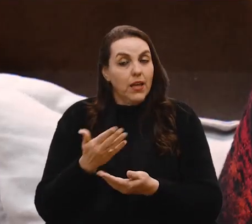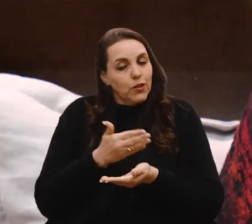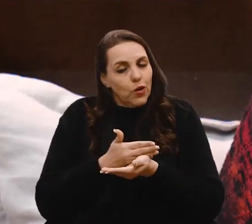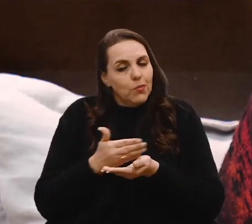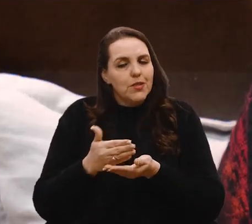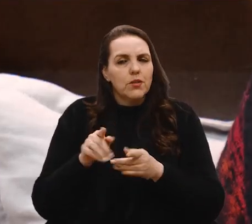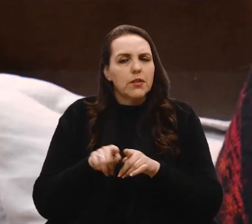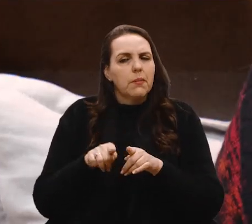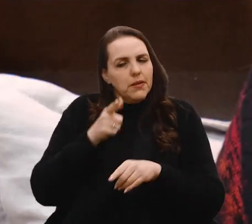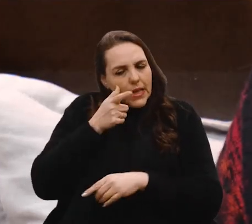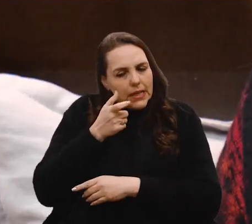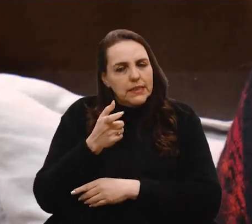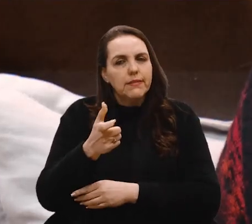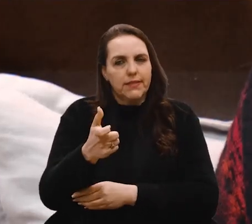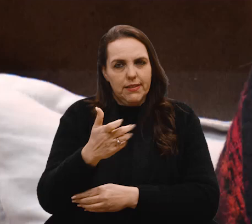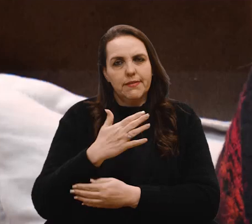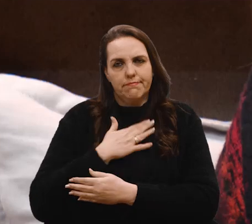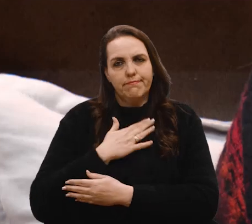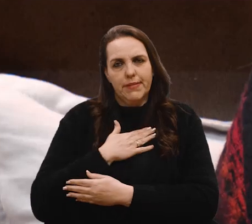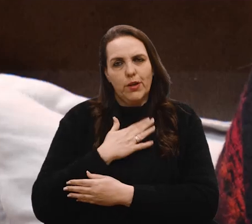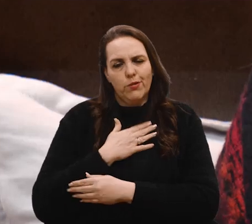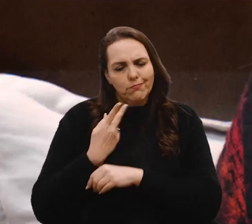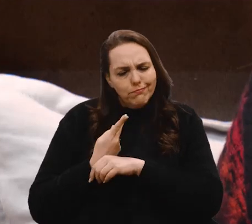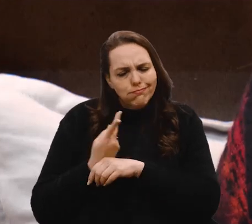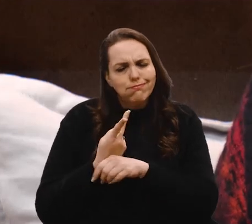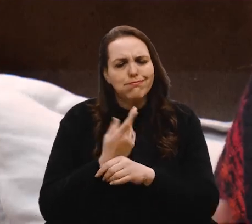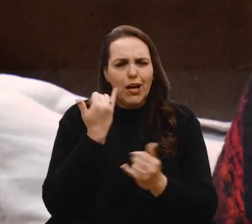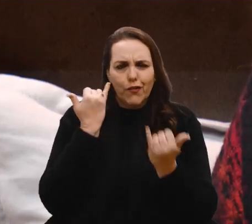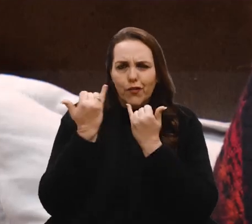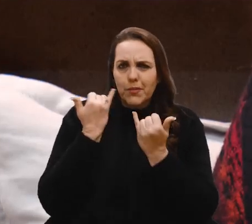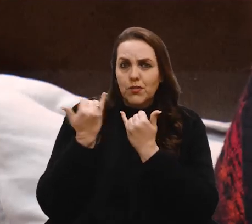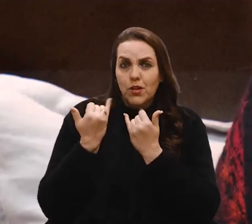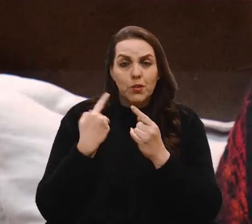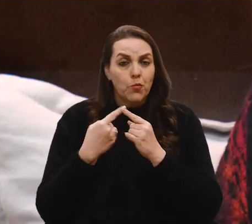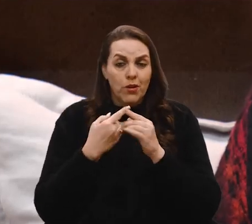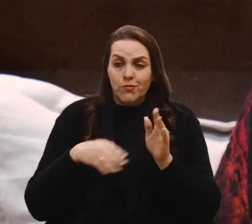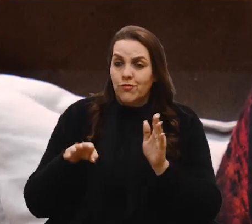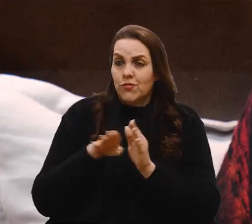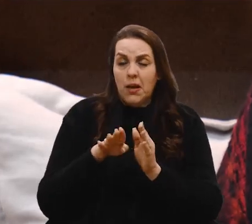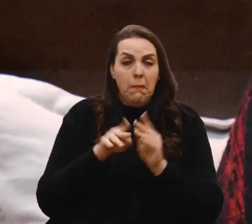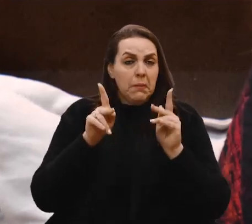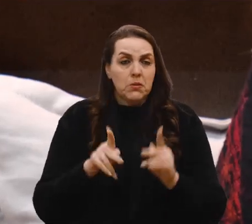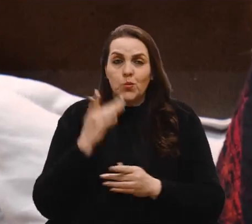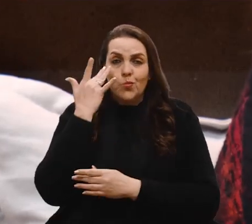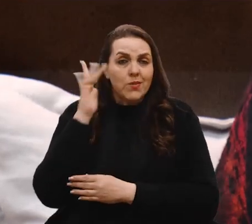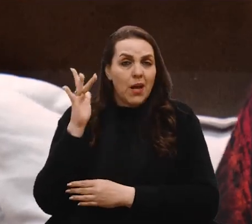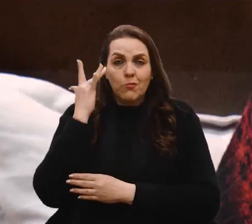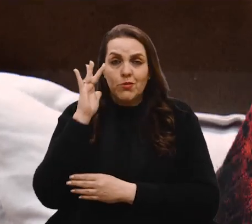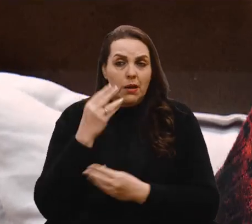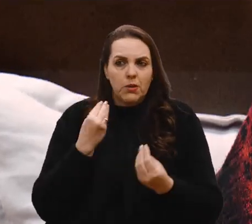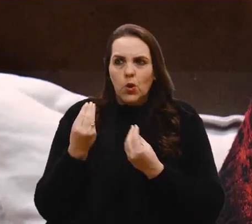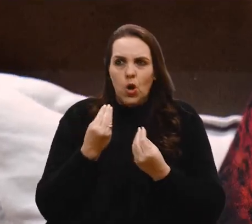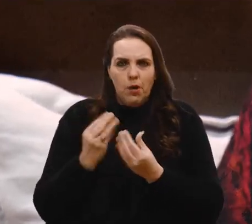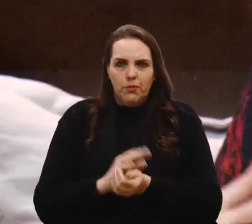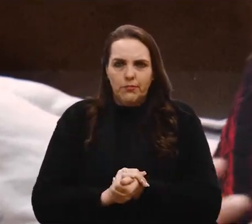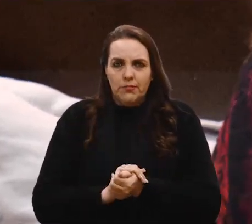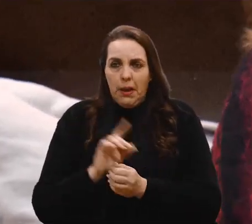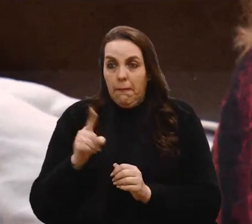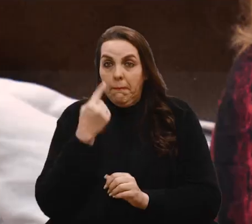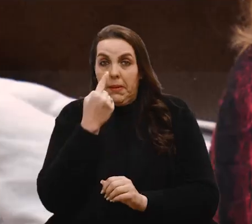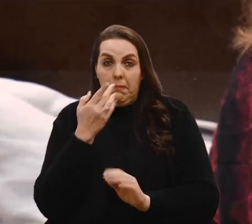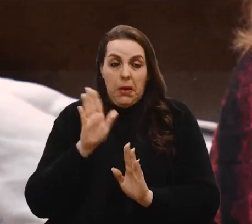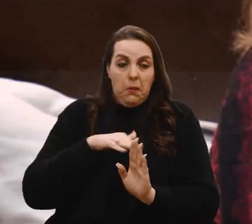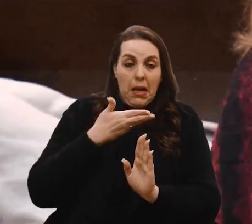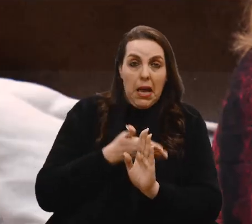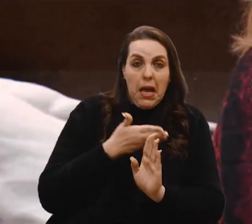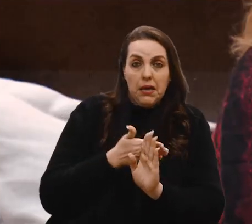também meu interesse, né, de procurar informação, porque onde você chegava ninguém sabia o que fazer. É o primeiro caso, a